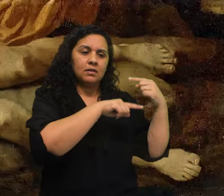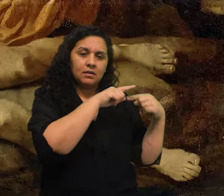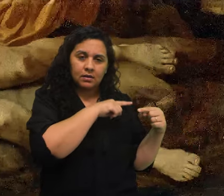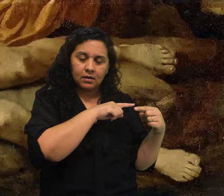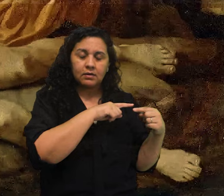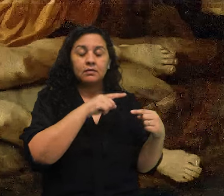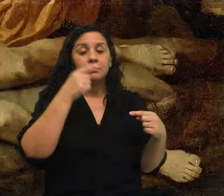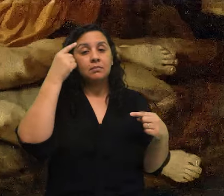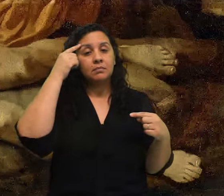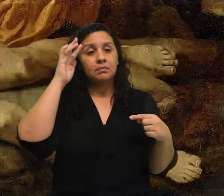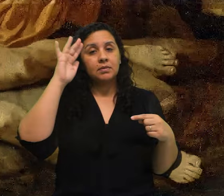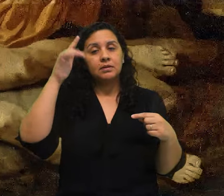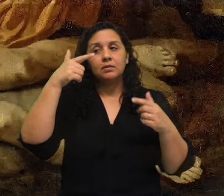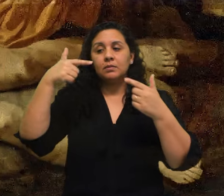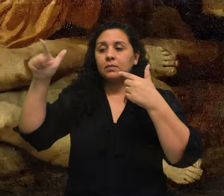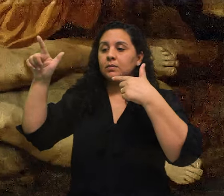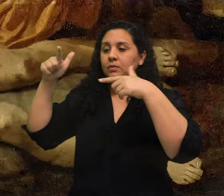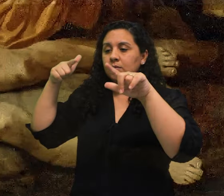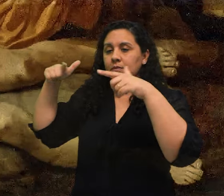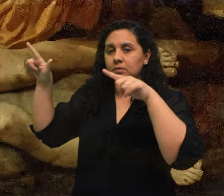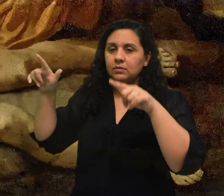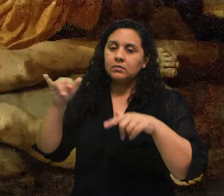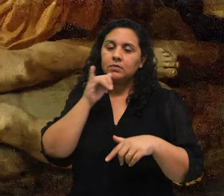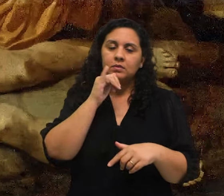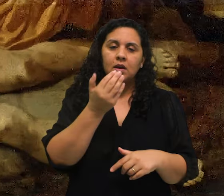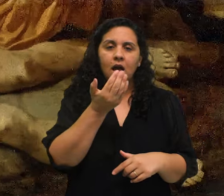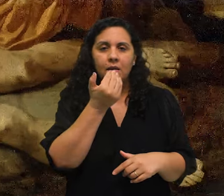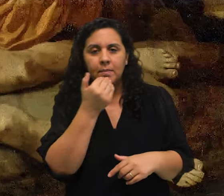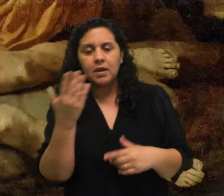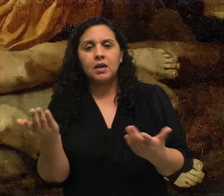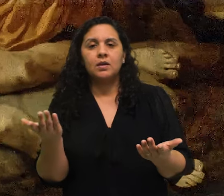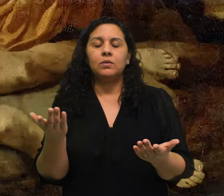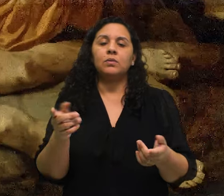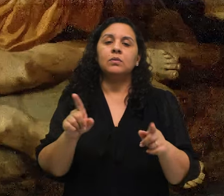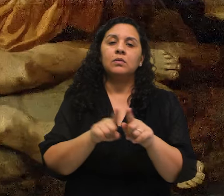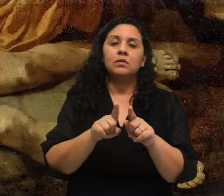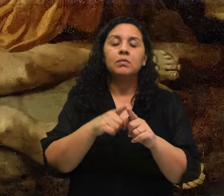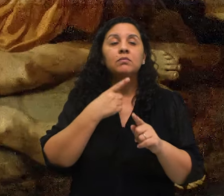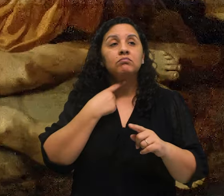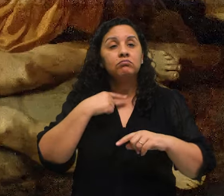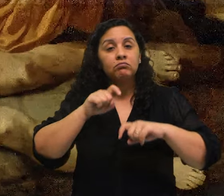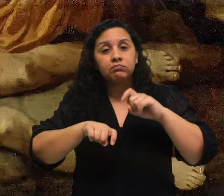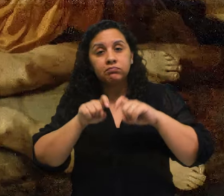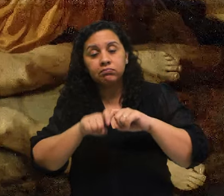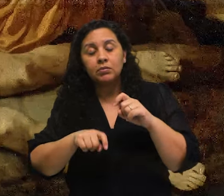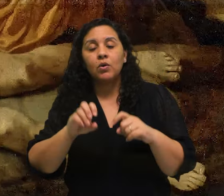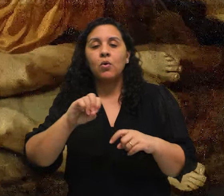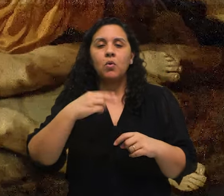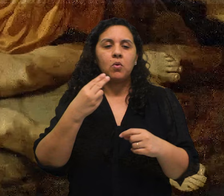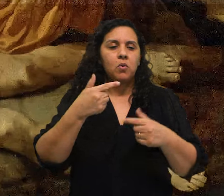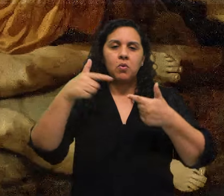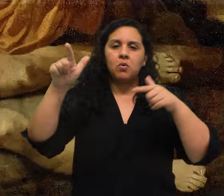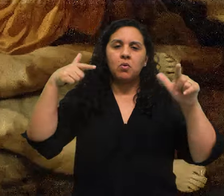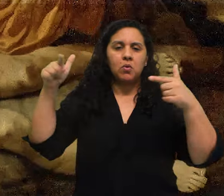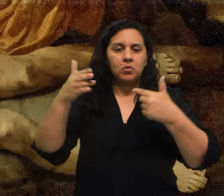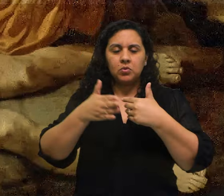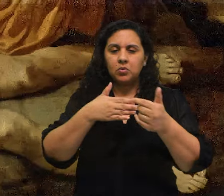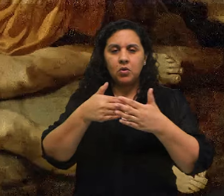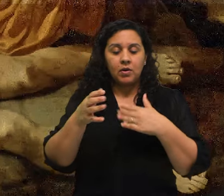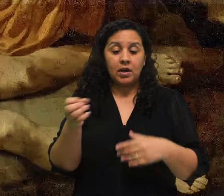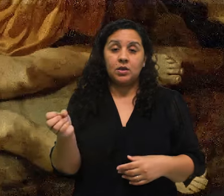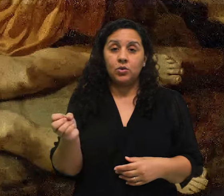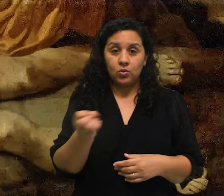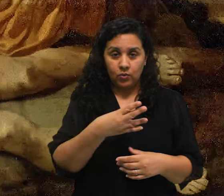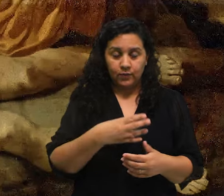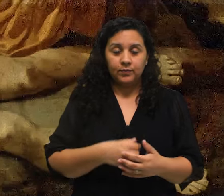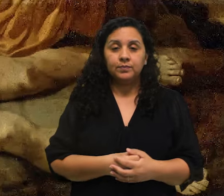os outros instintos, como alimentar-se, o instinto de sexualidade ou qualquer impulso